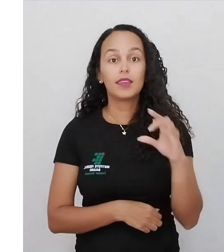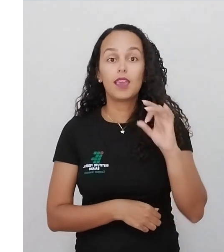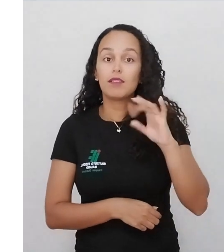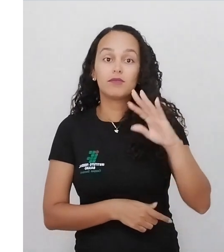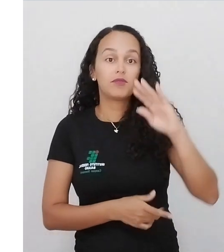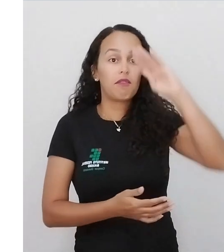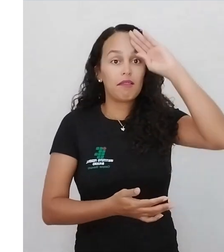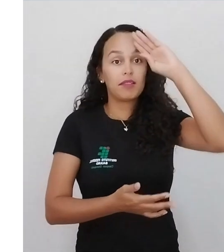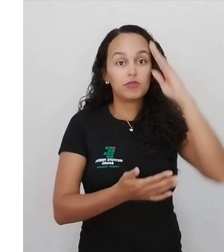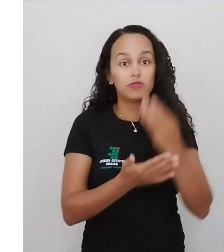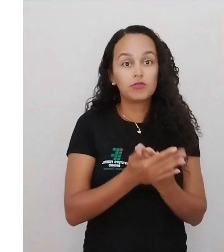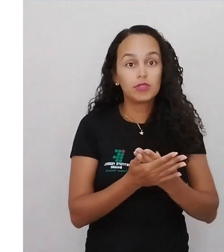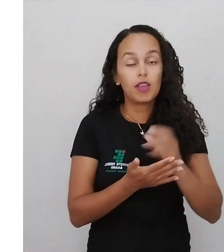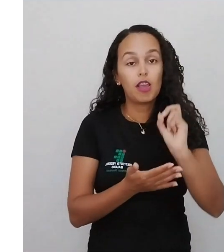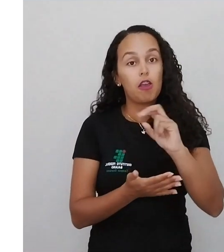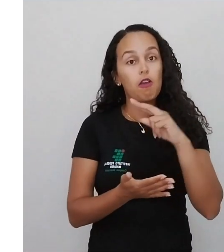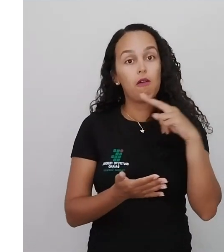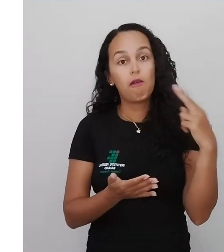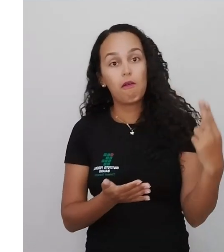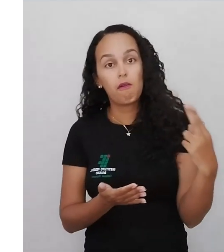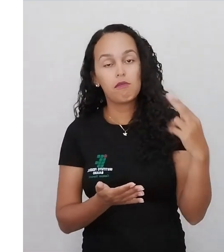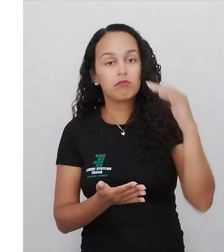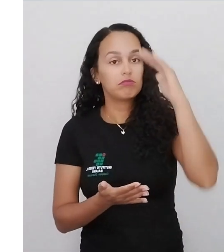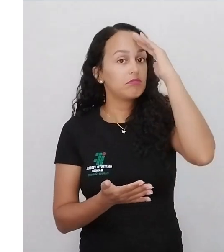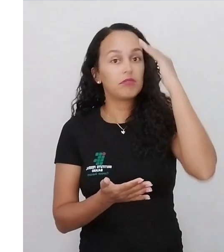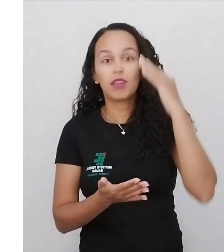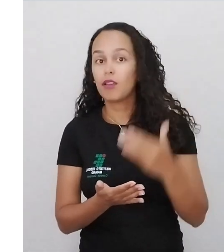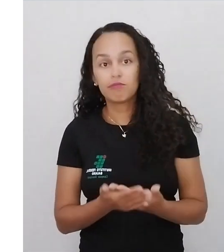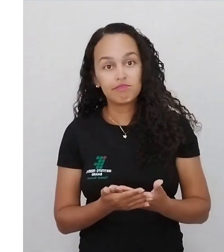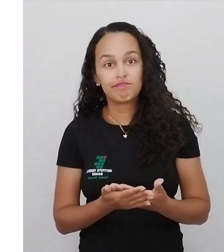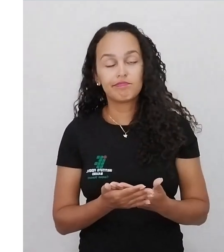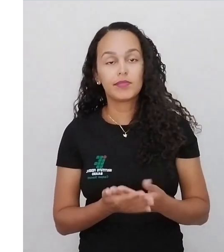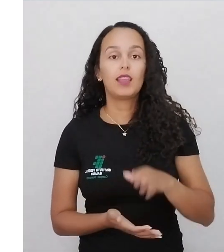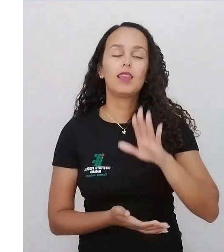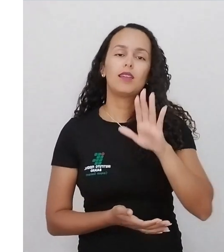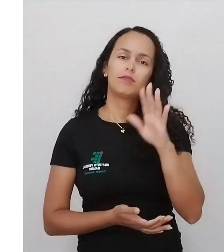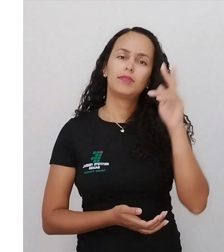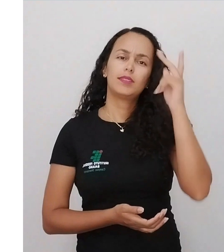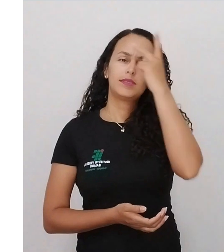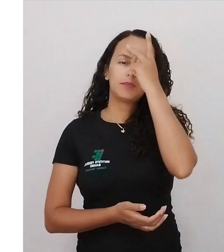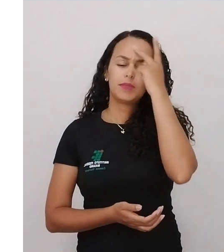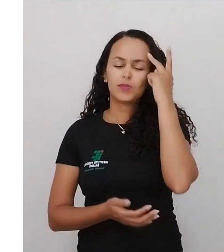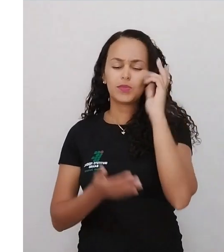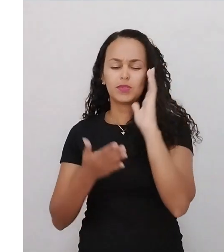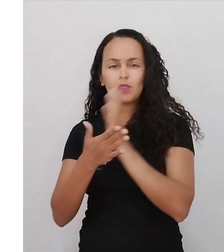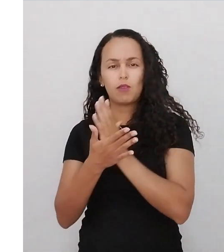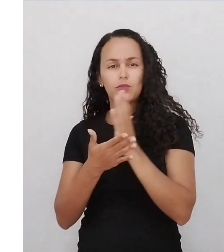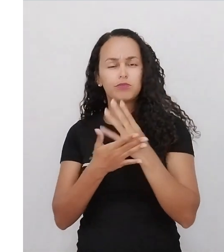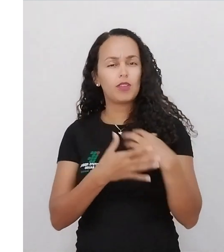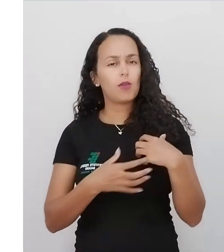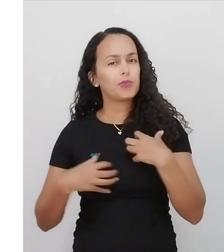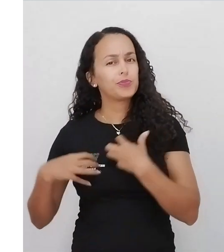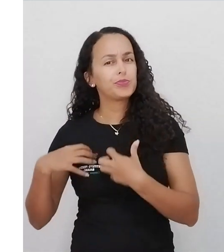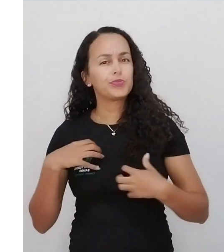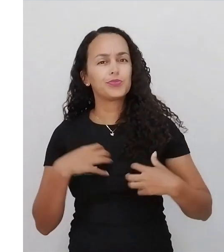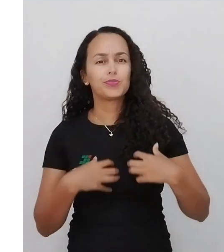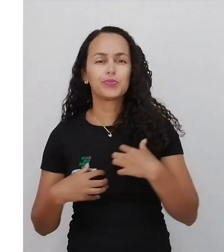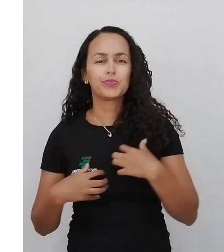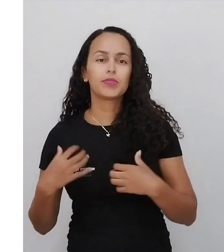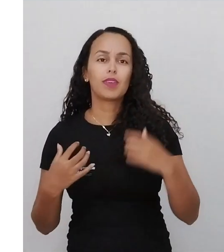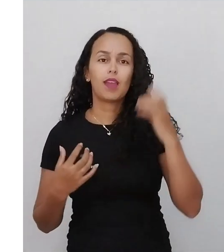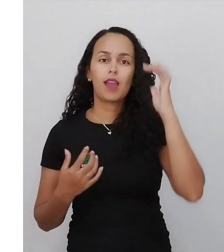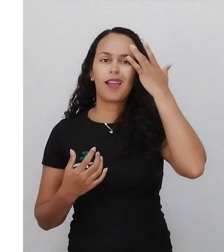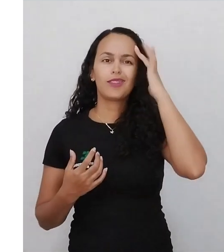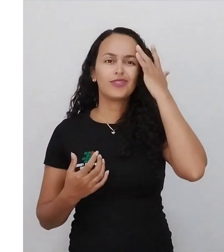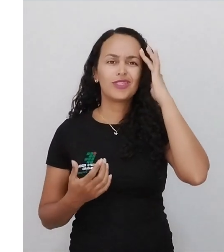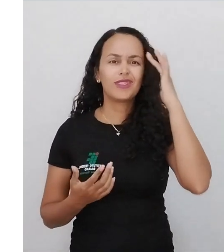ou não crer naquilo que é dito, né? Enfim, só que isso angustiava, aqueles que achavam que